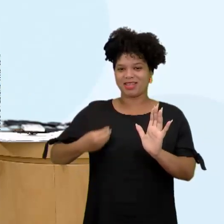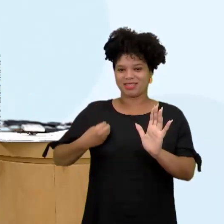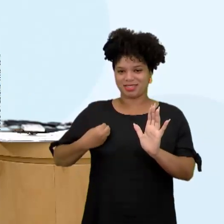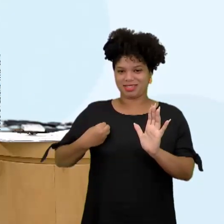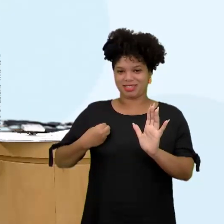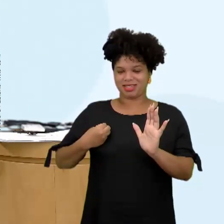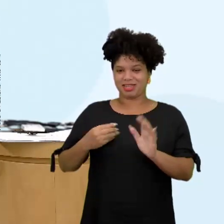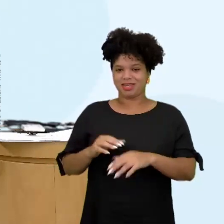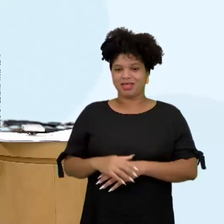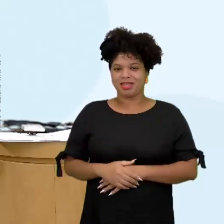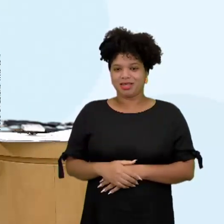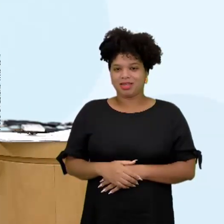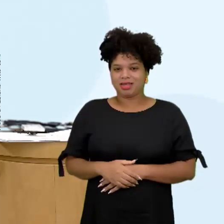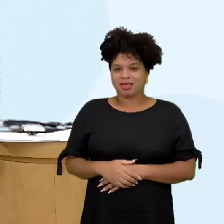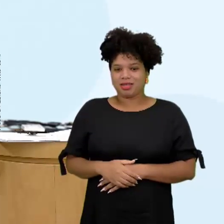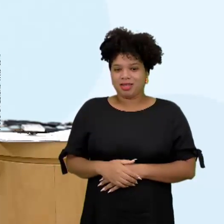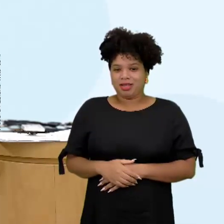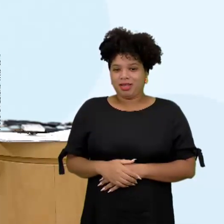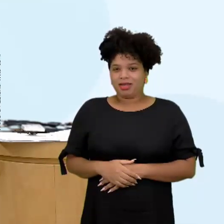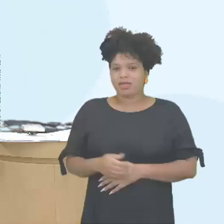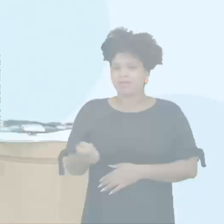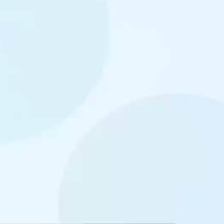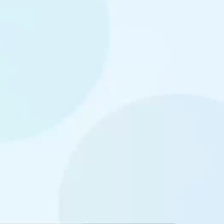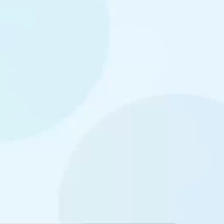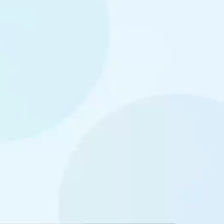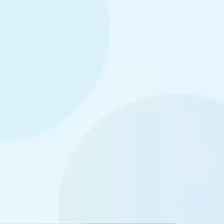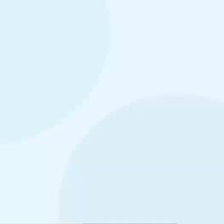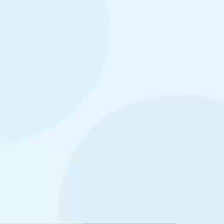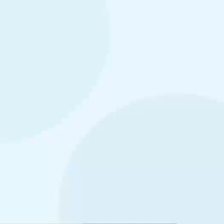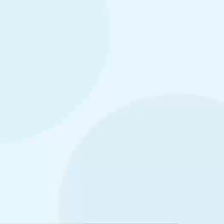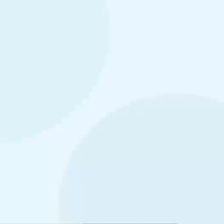já tá lá. Eu deixei o passador aí. Você passa pra mim, por favor?